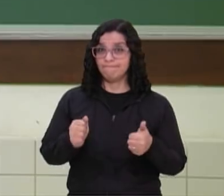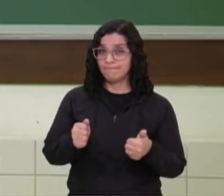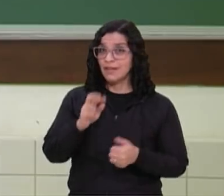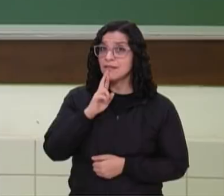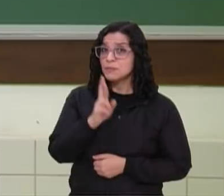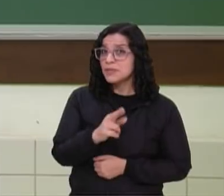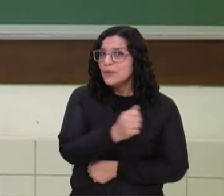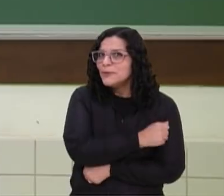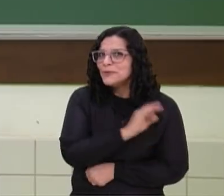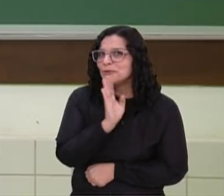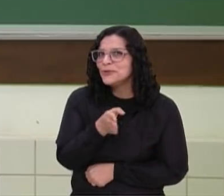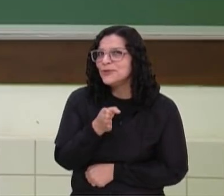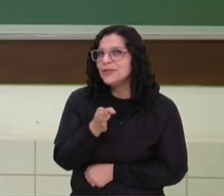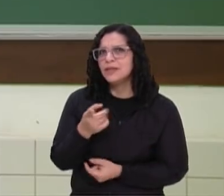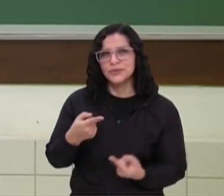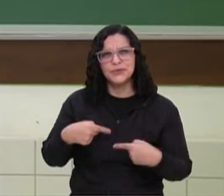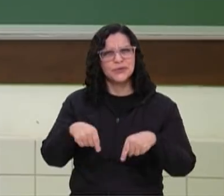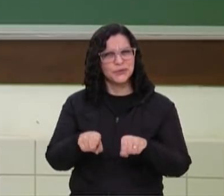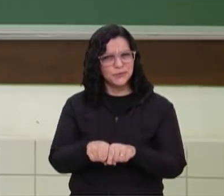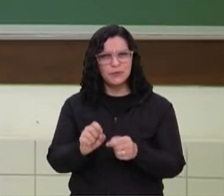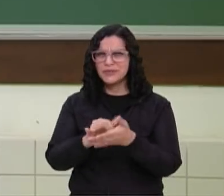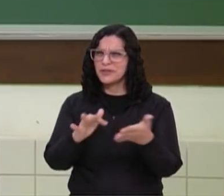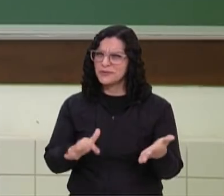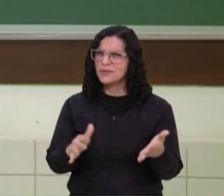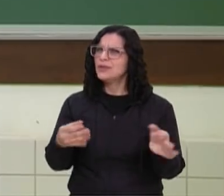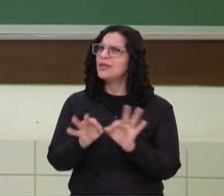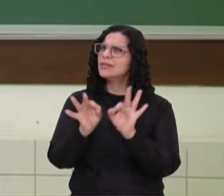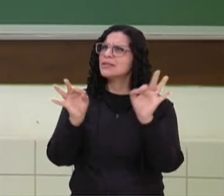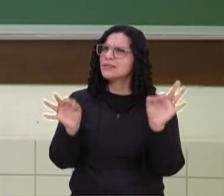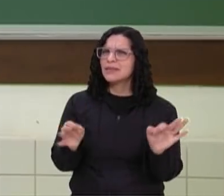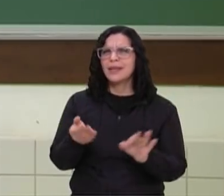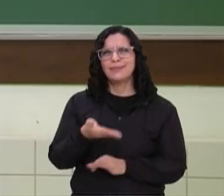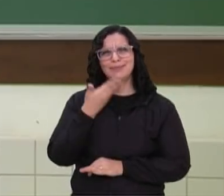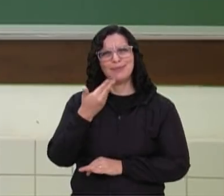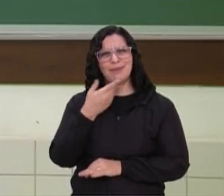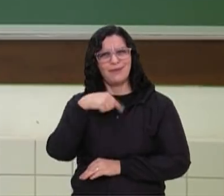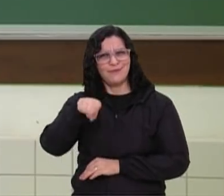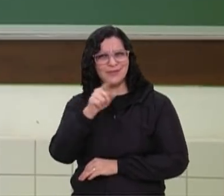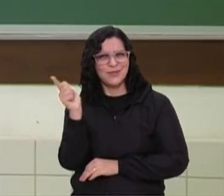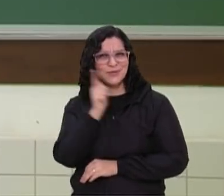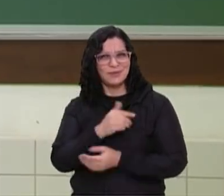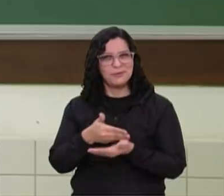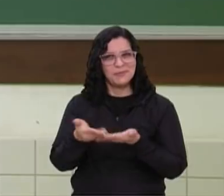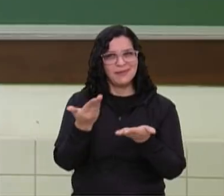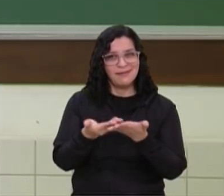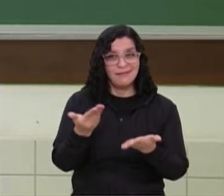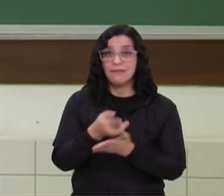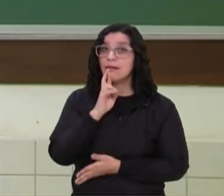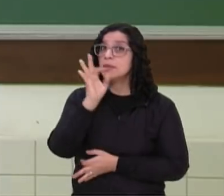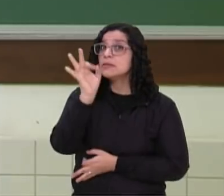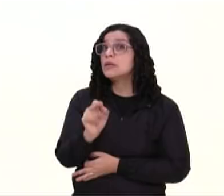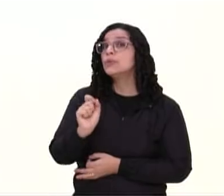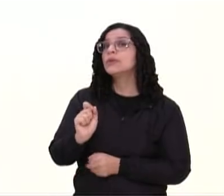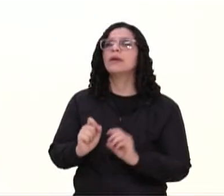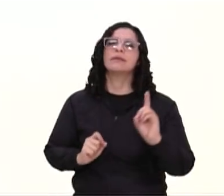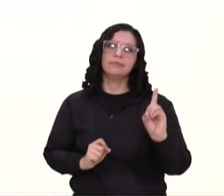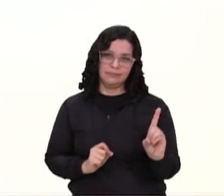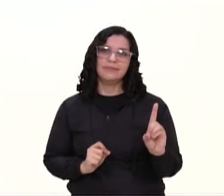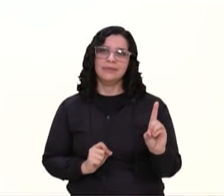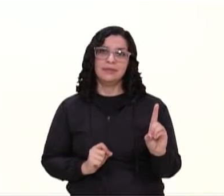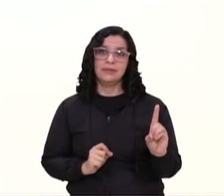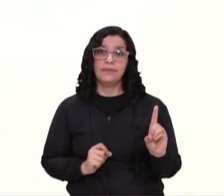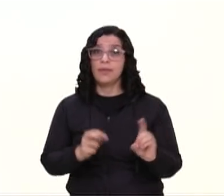Respondido, alunos! Novamente eu começo com um exercício mais simplesinho para ir esquentando nessa aula. E a resposta correta é a letra